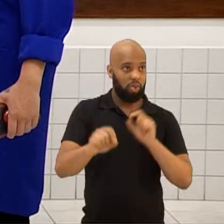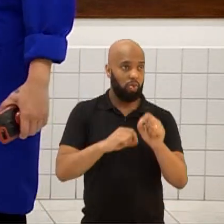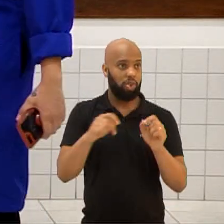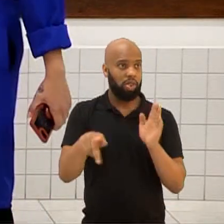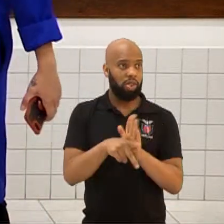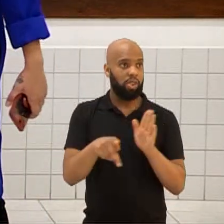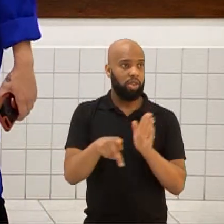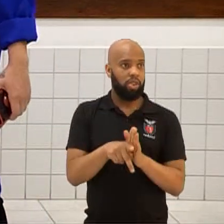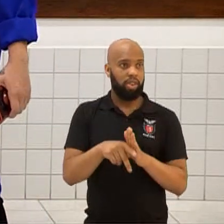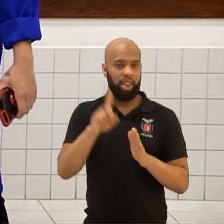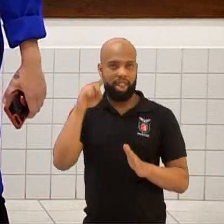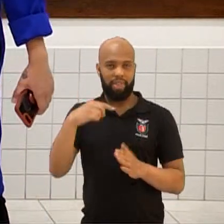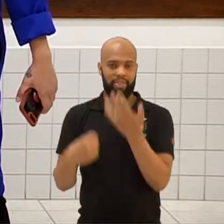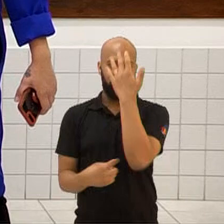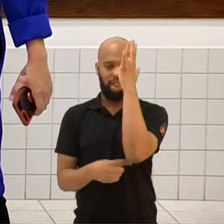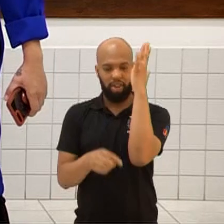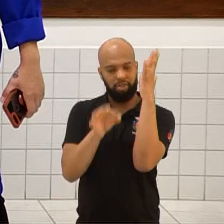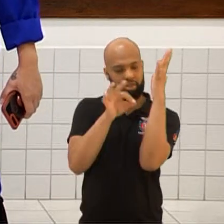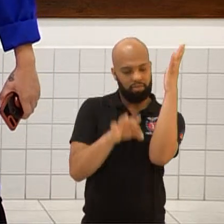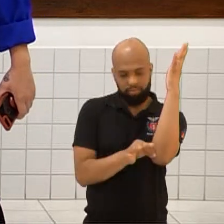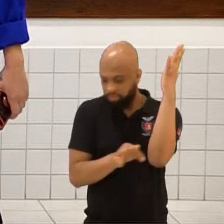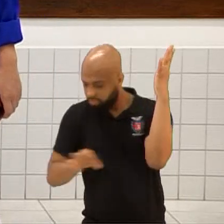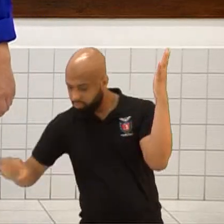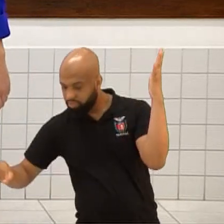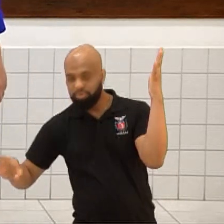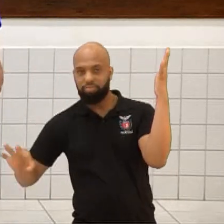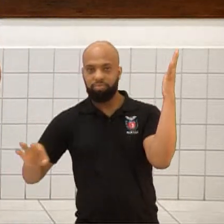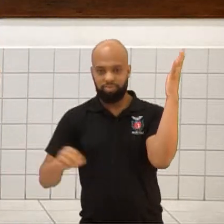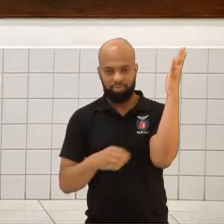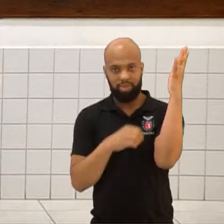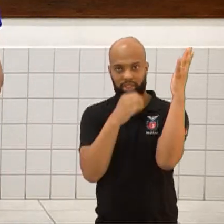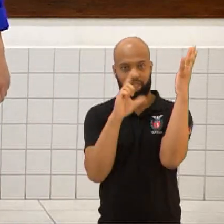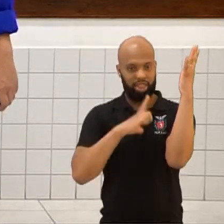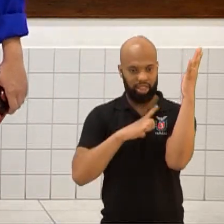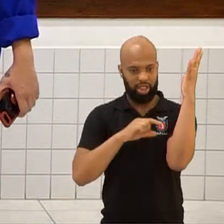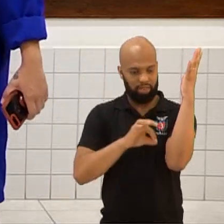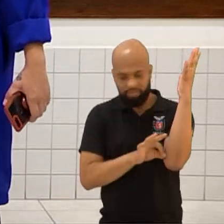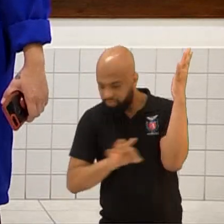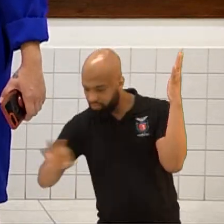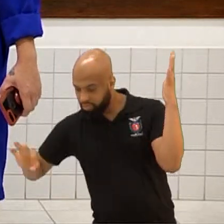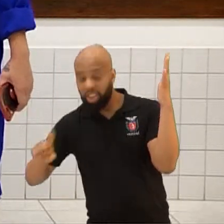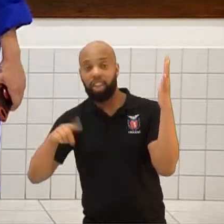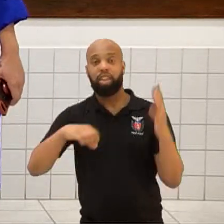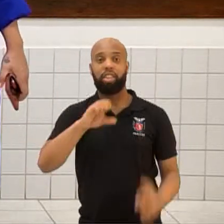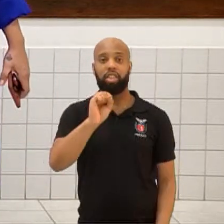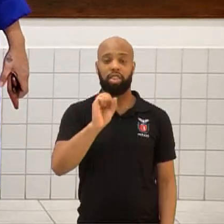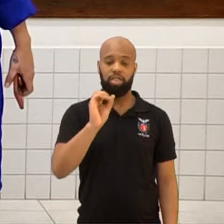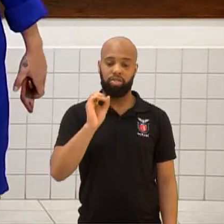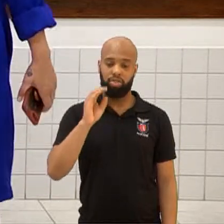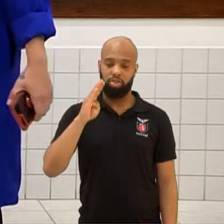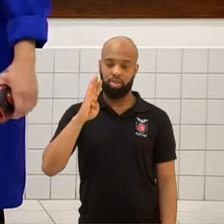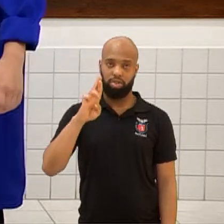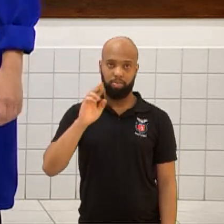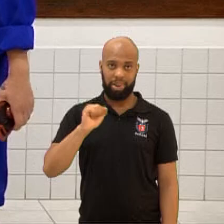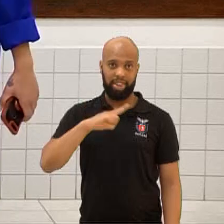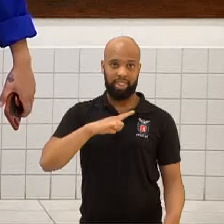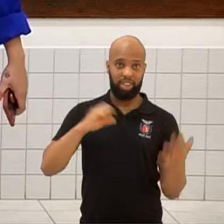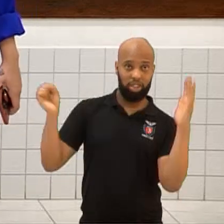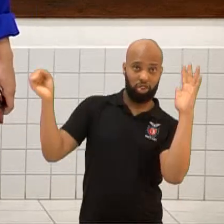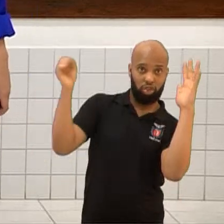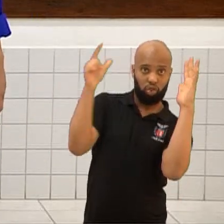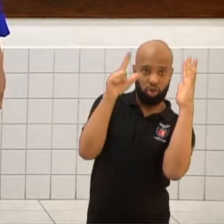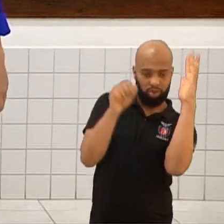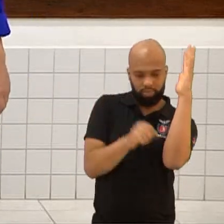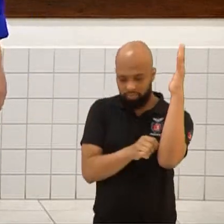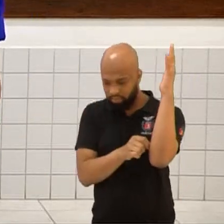da árvore, ela vai ser o quê? Ela vai ser o segmento que vai daqui até aqui, certo? Observando pela luz do sol. E nós temos aqui um